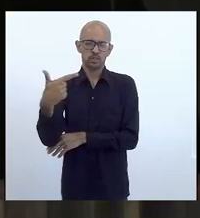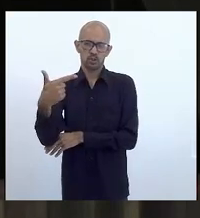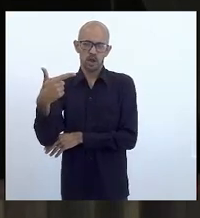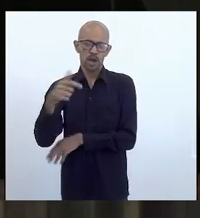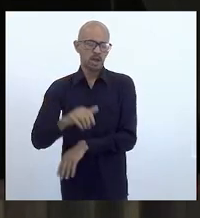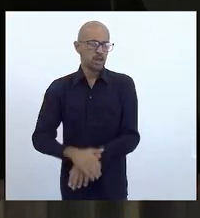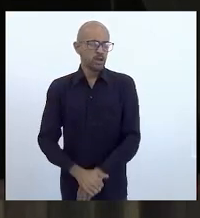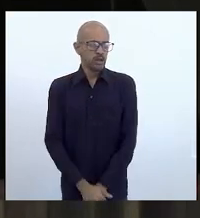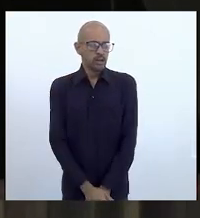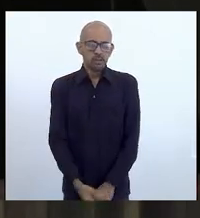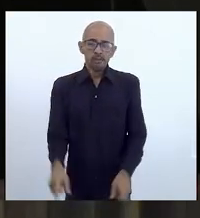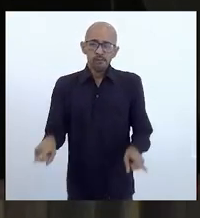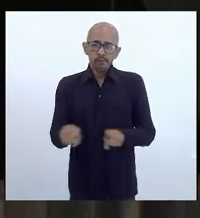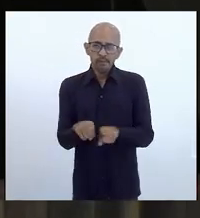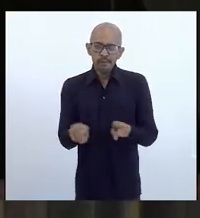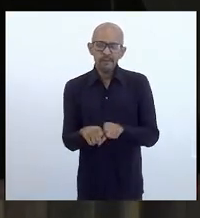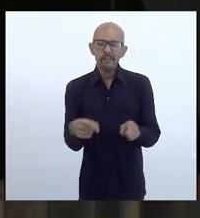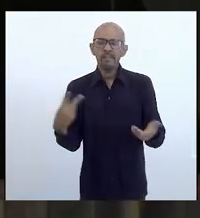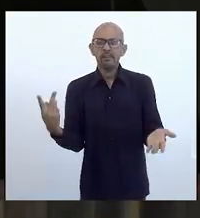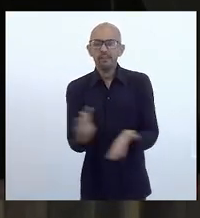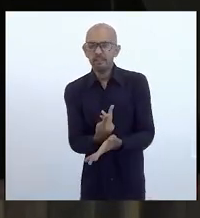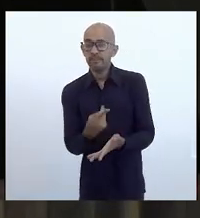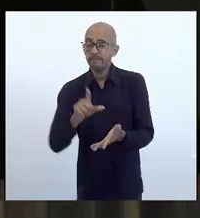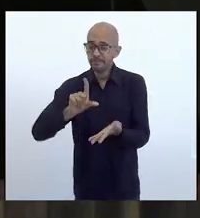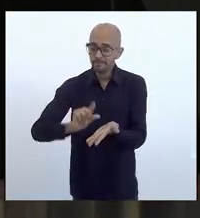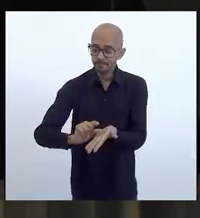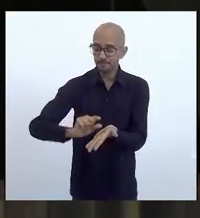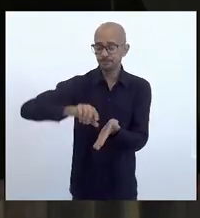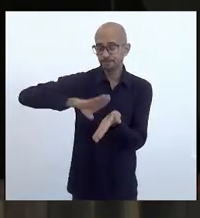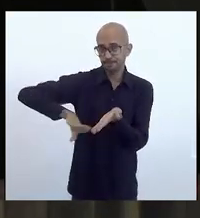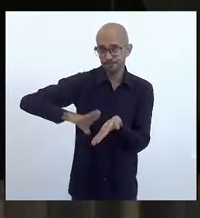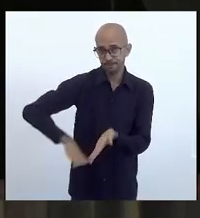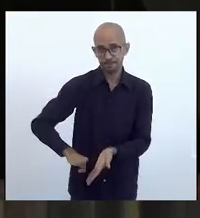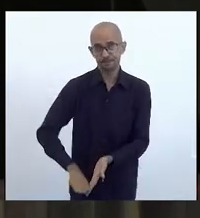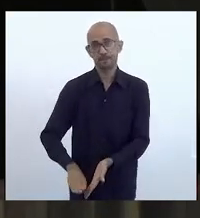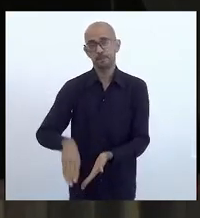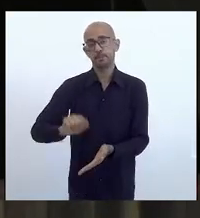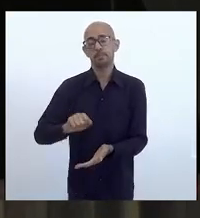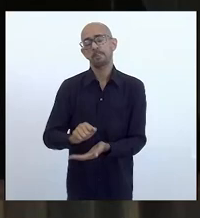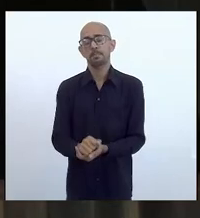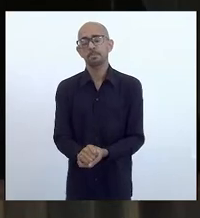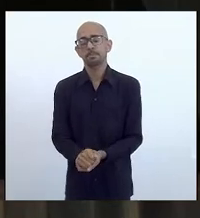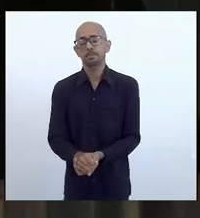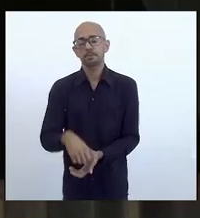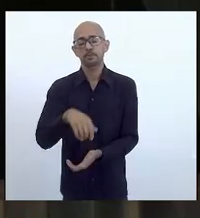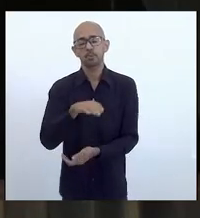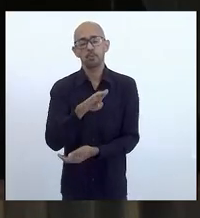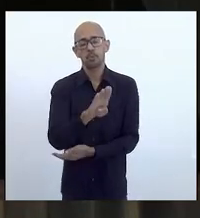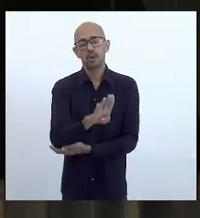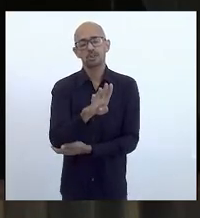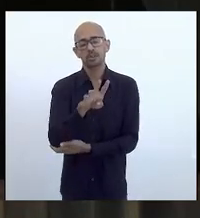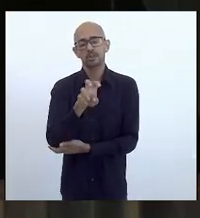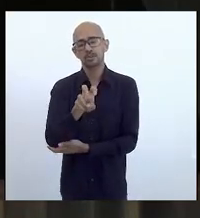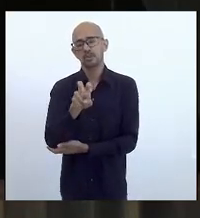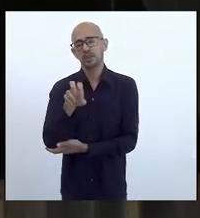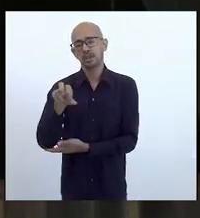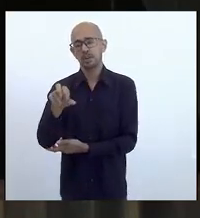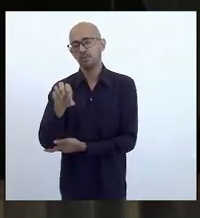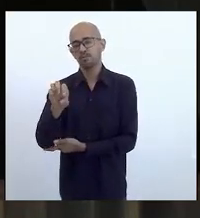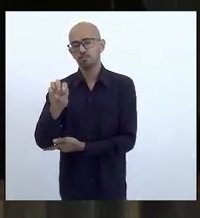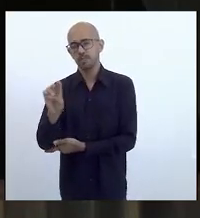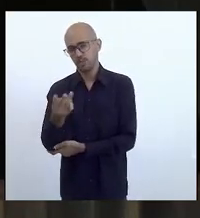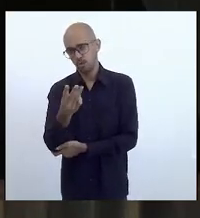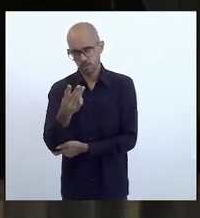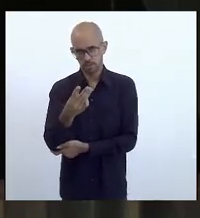2022. Né? Houve uma redução das despesas dos custeios, uma dedução de 459 milhões. E